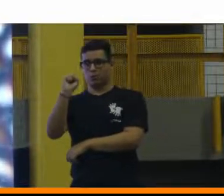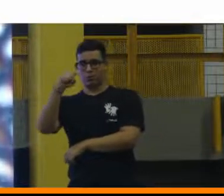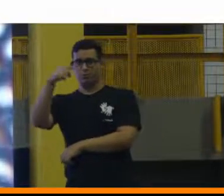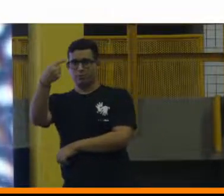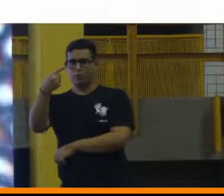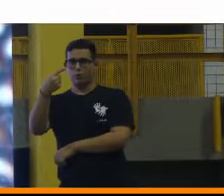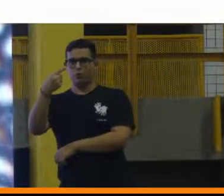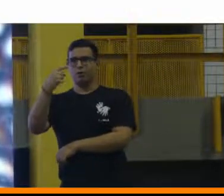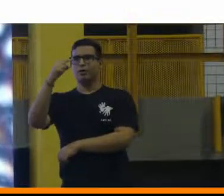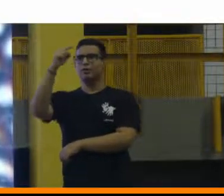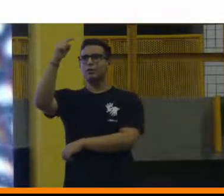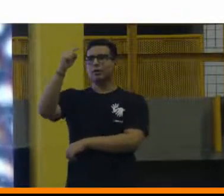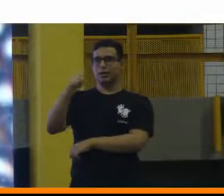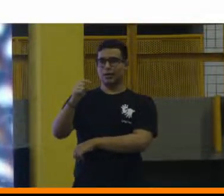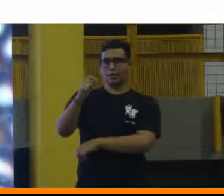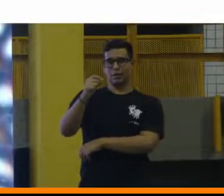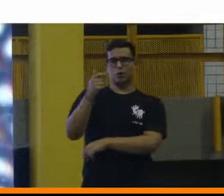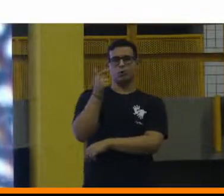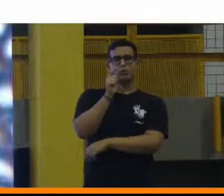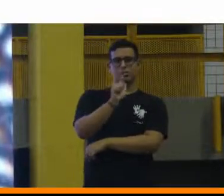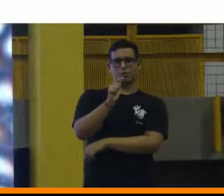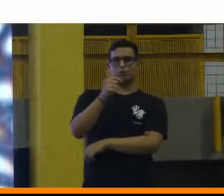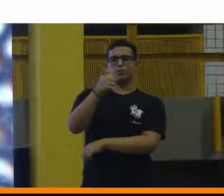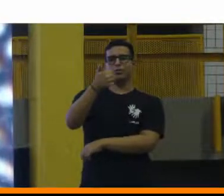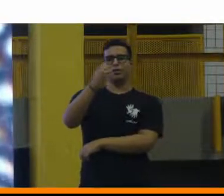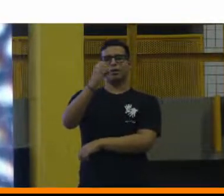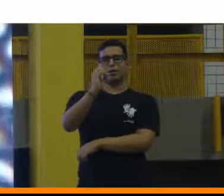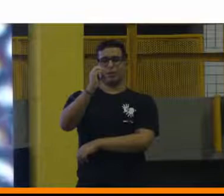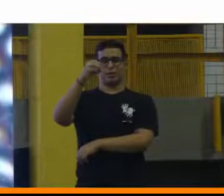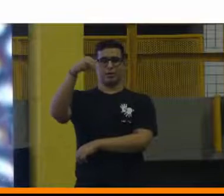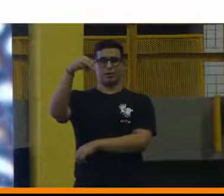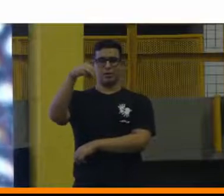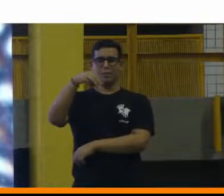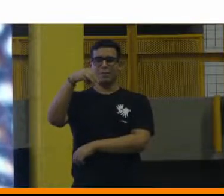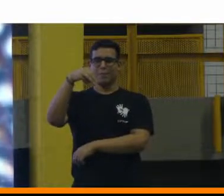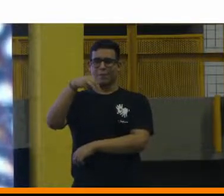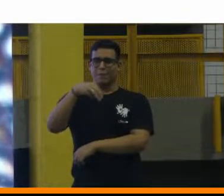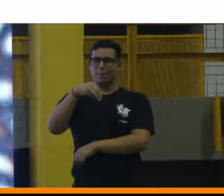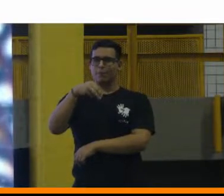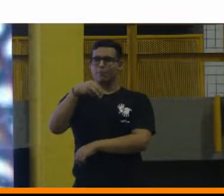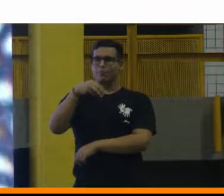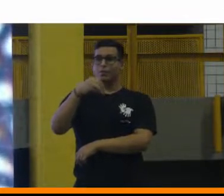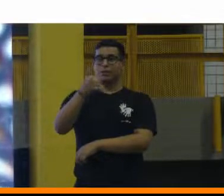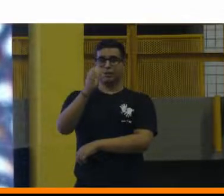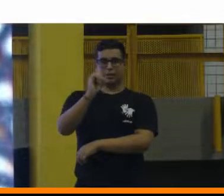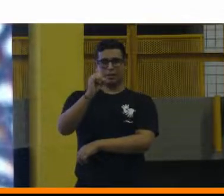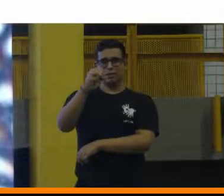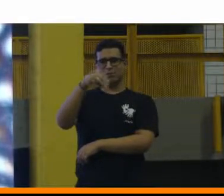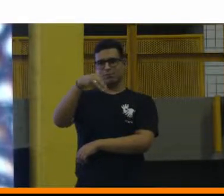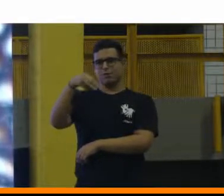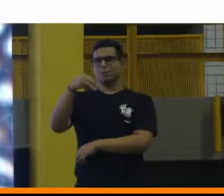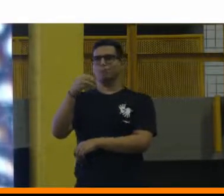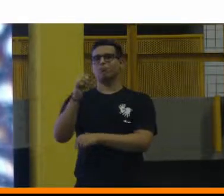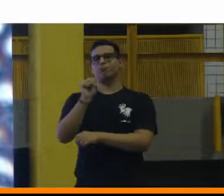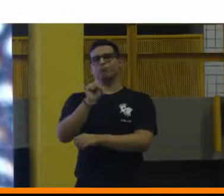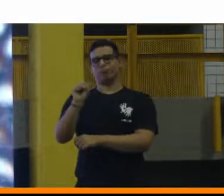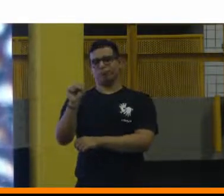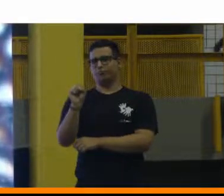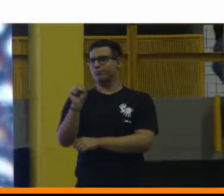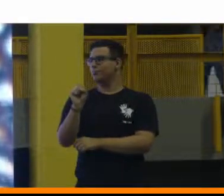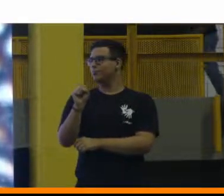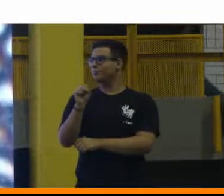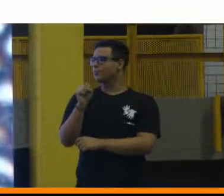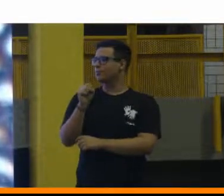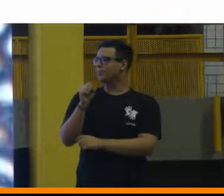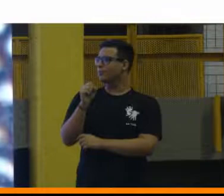ganhou 10 metros por segundo de velocidade. Passou mais um segundo, ela ganhou mais 10